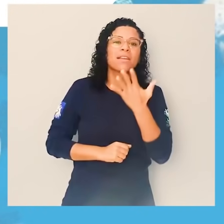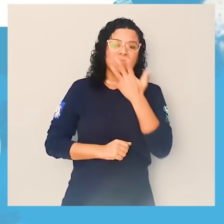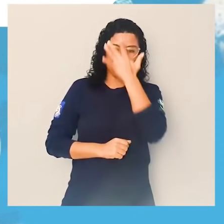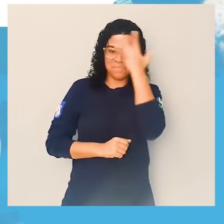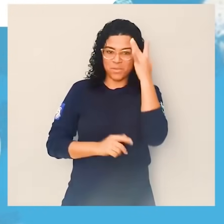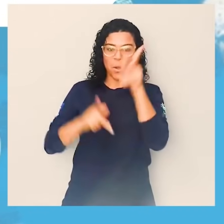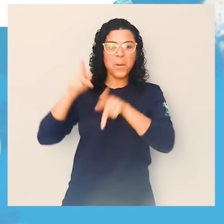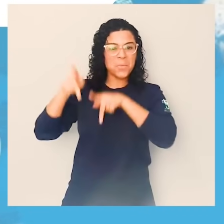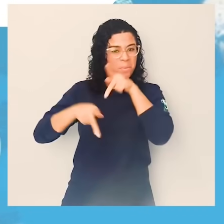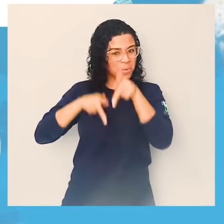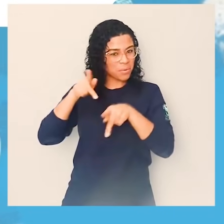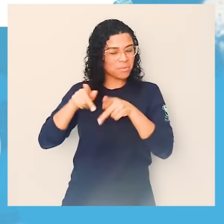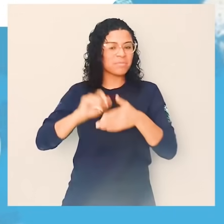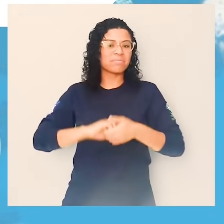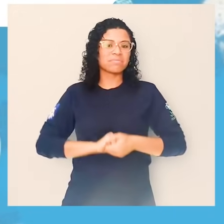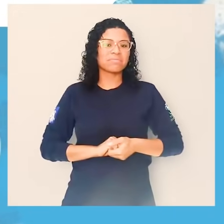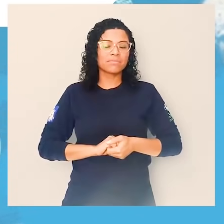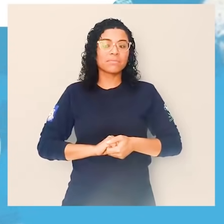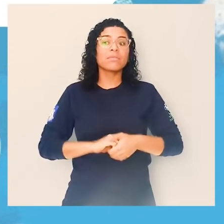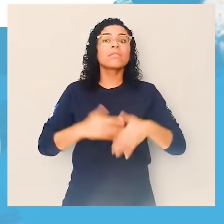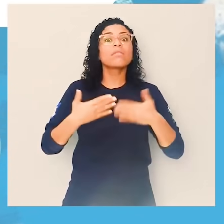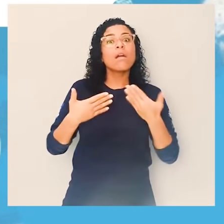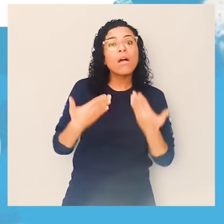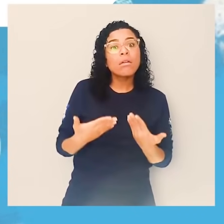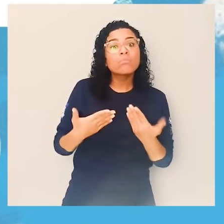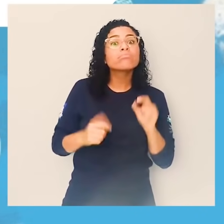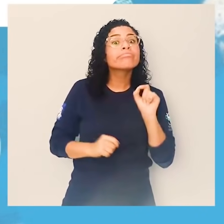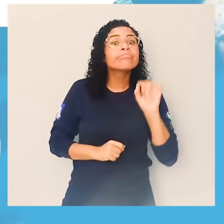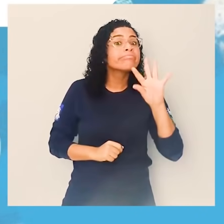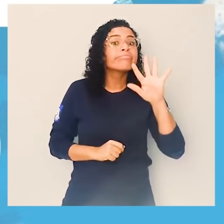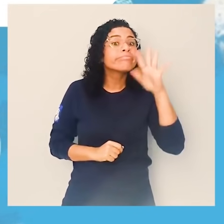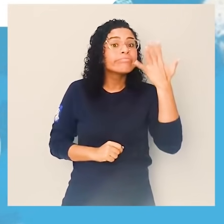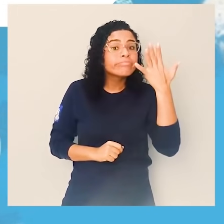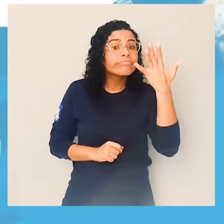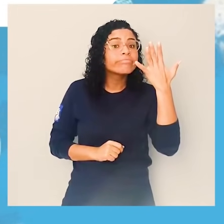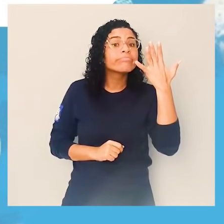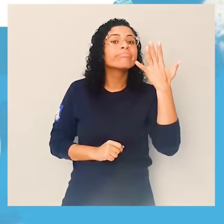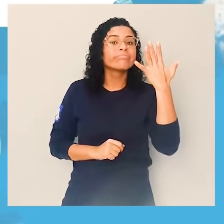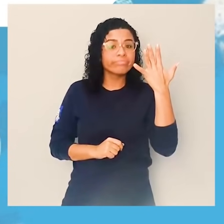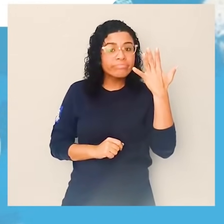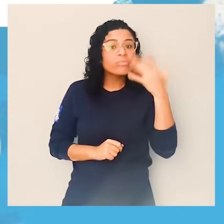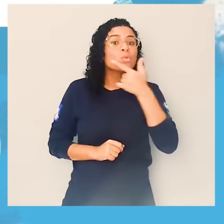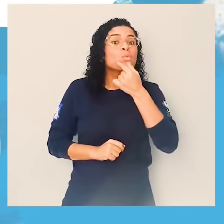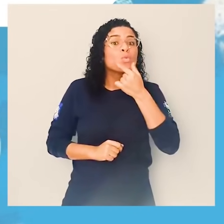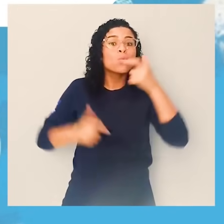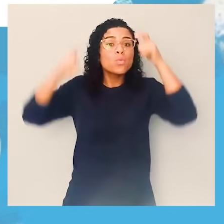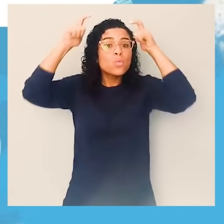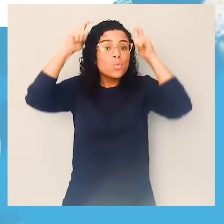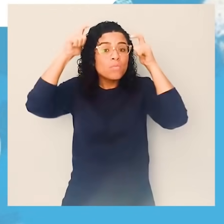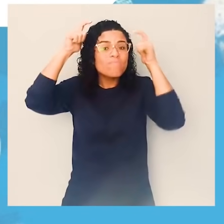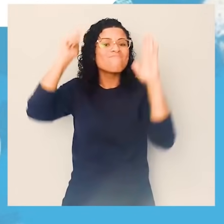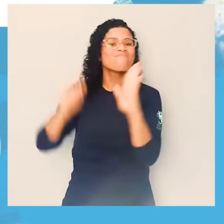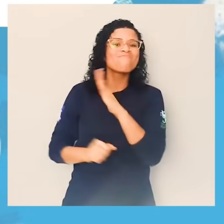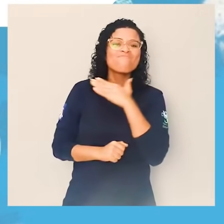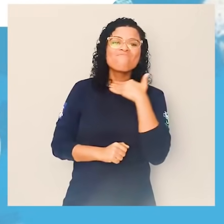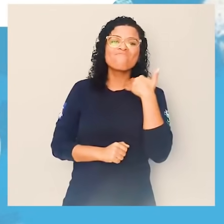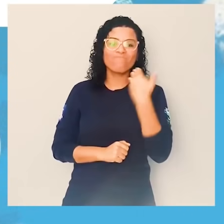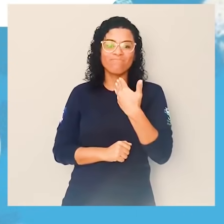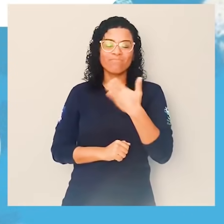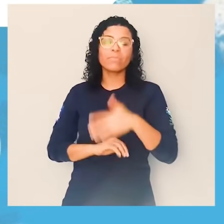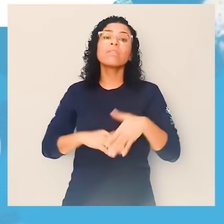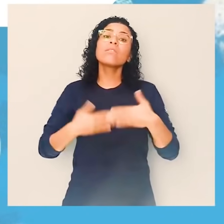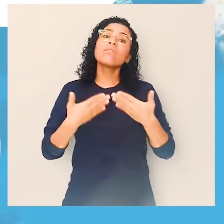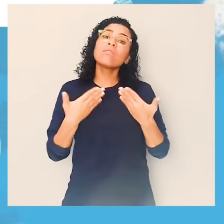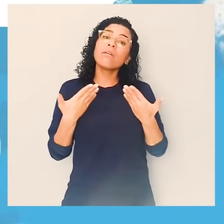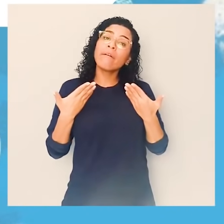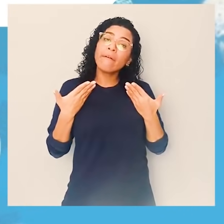bem do povo. Vai que esse rei morreu, porque ele era muito velhinho, e o príncipe, filho